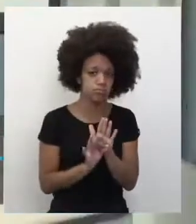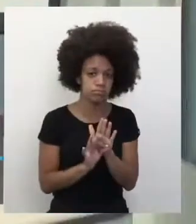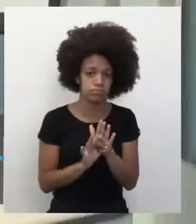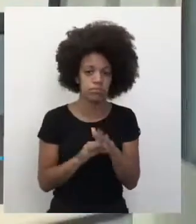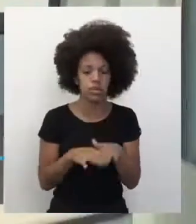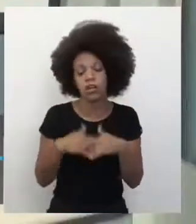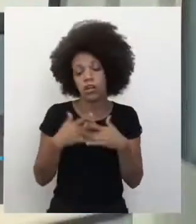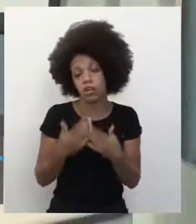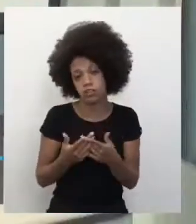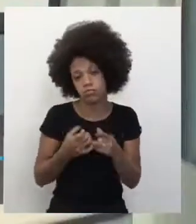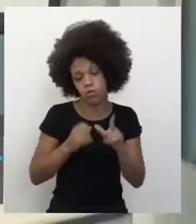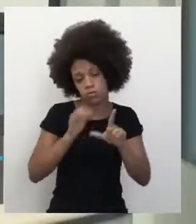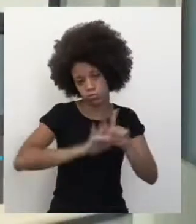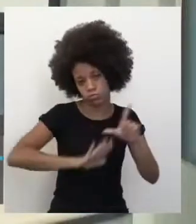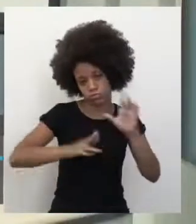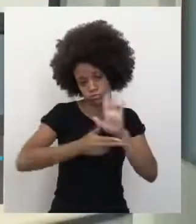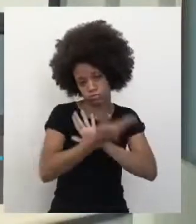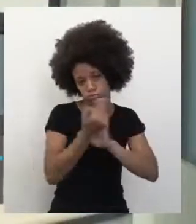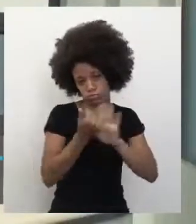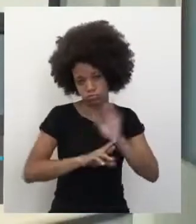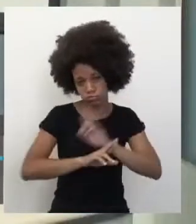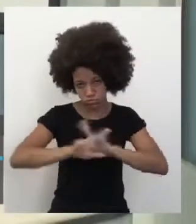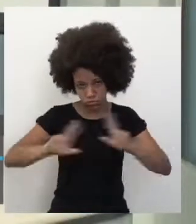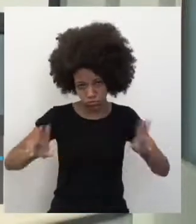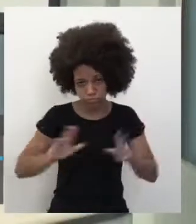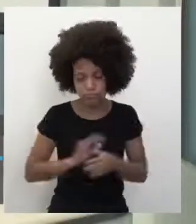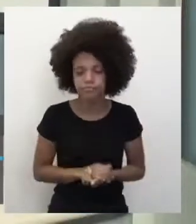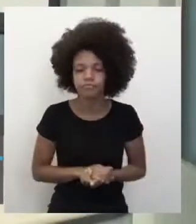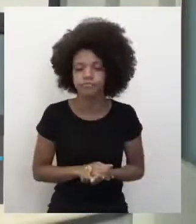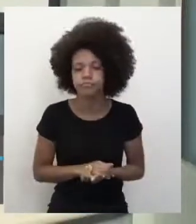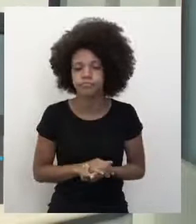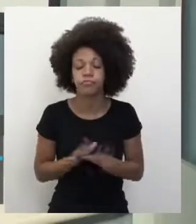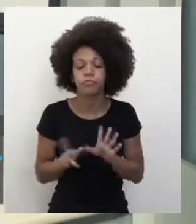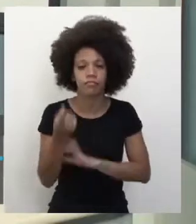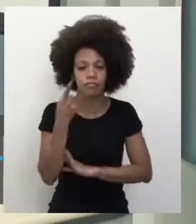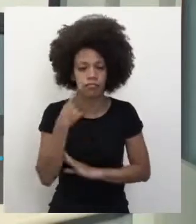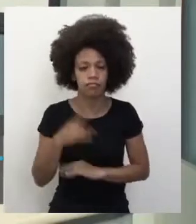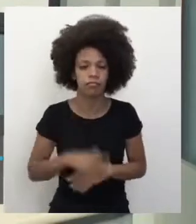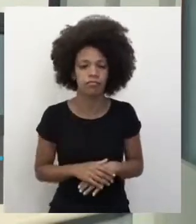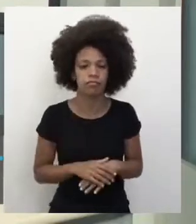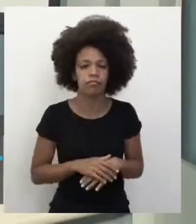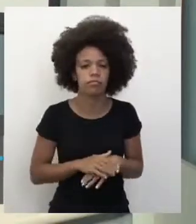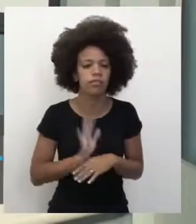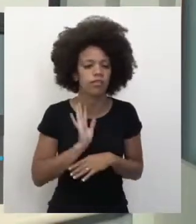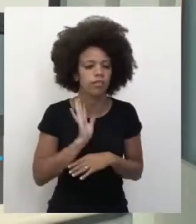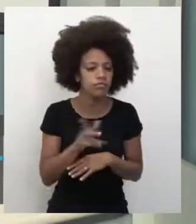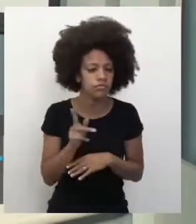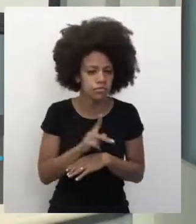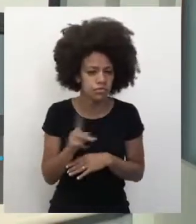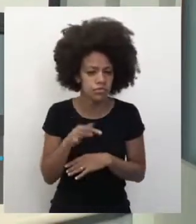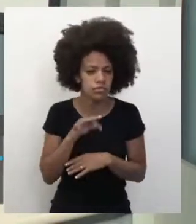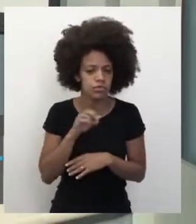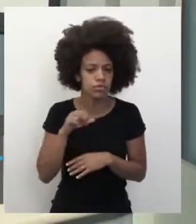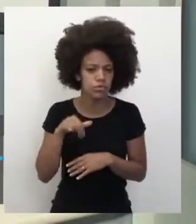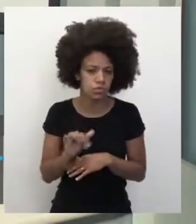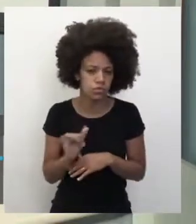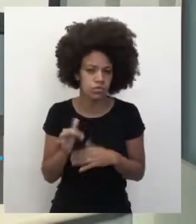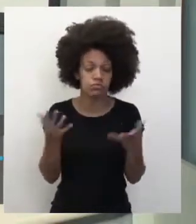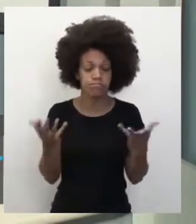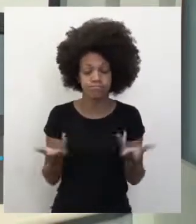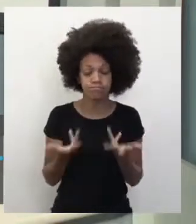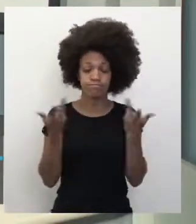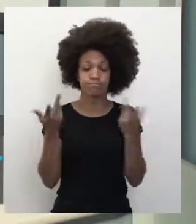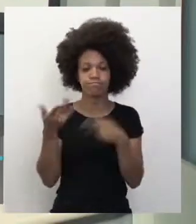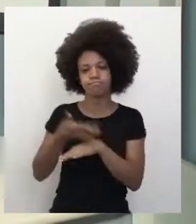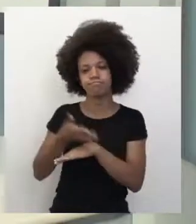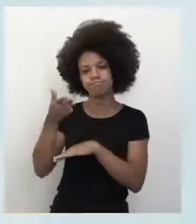formando desenhos diversos. Agora, vamos lá. Vamos já botar o professor Tony no nosso clima do nosso